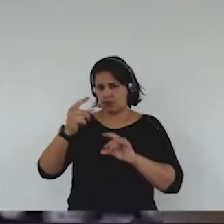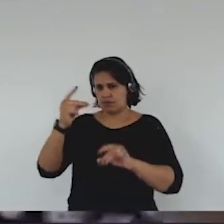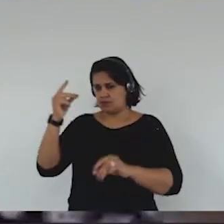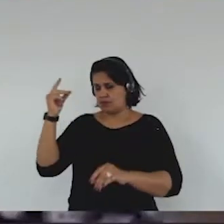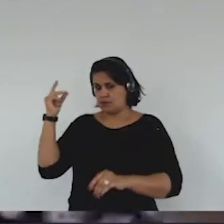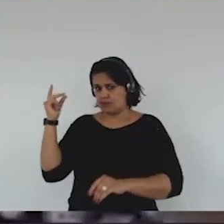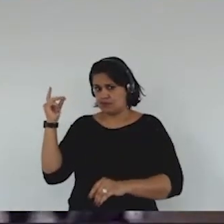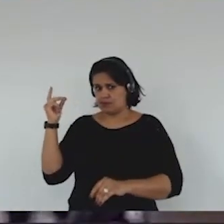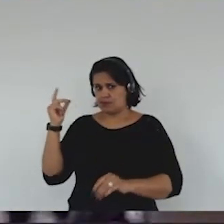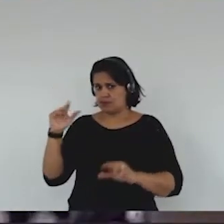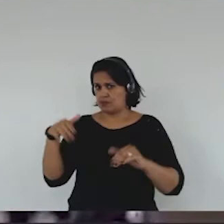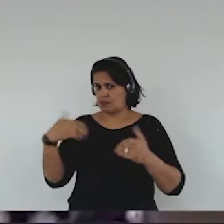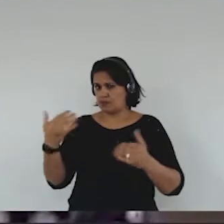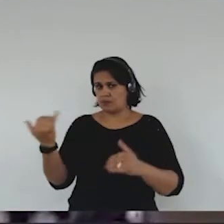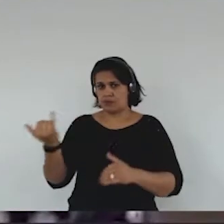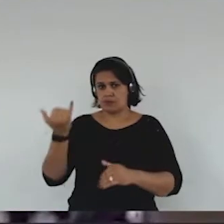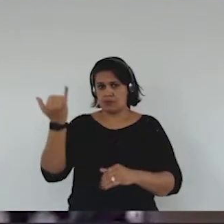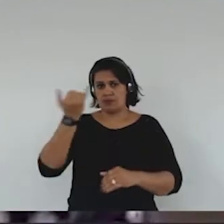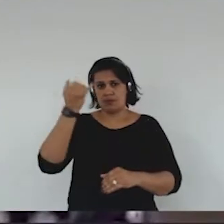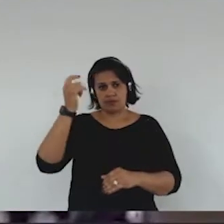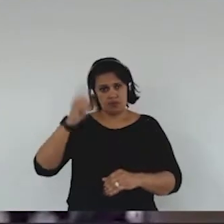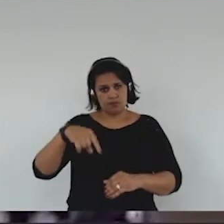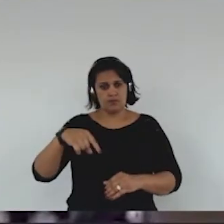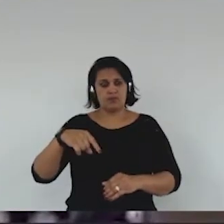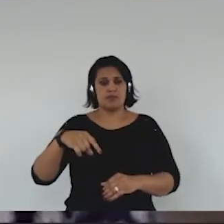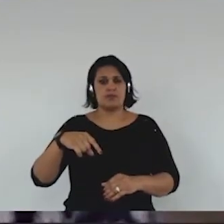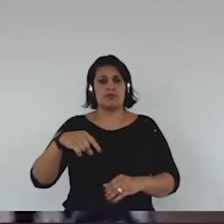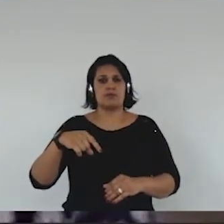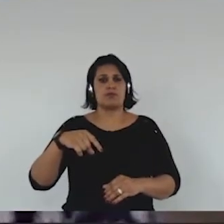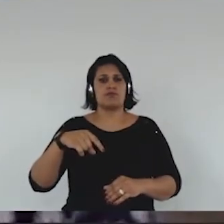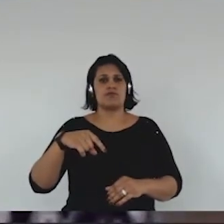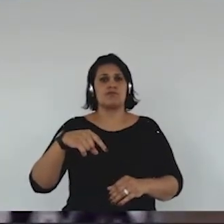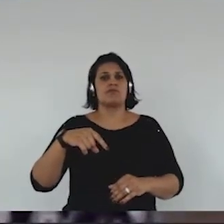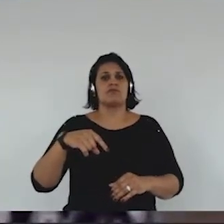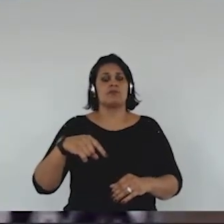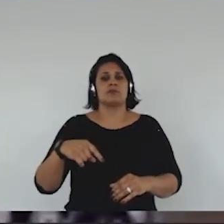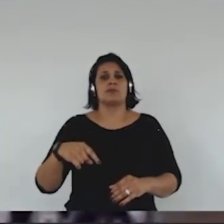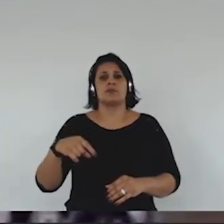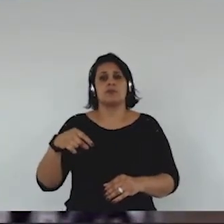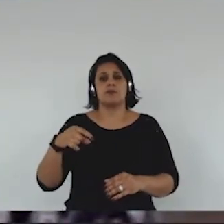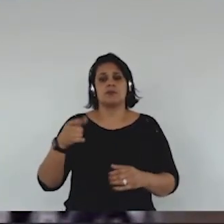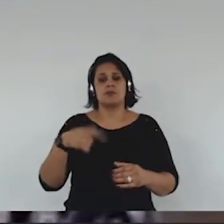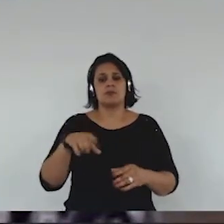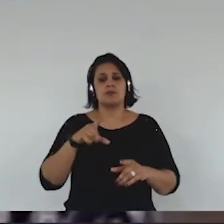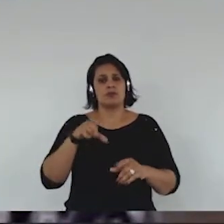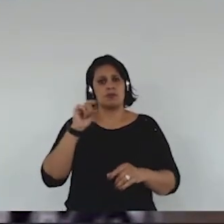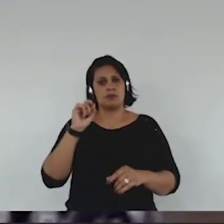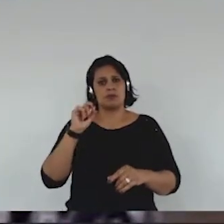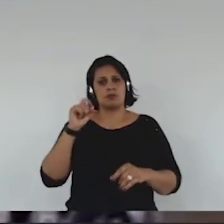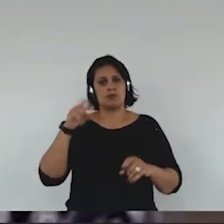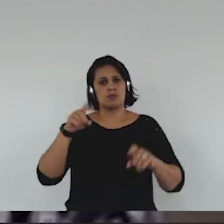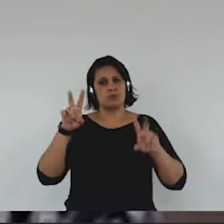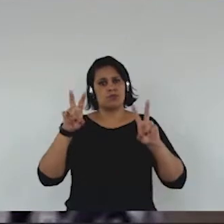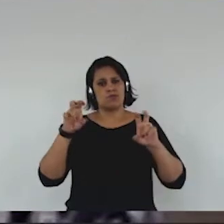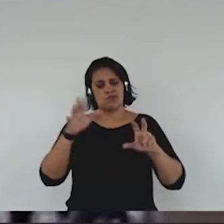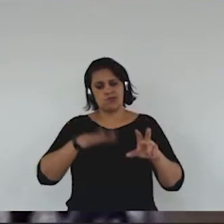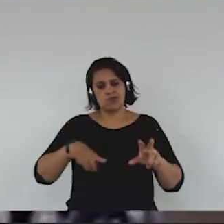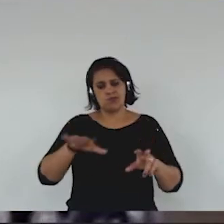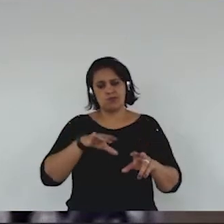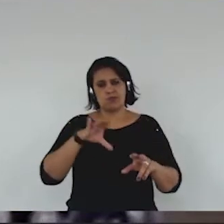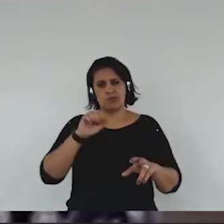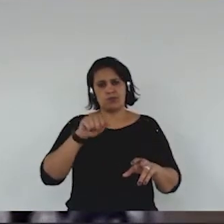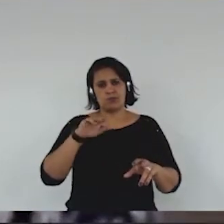quão relevante e importante é a escolha de uma câmara arbitral adequada.